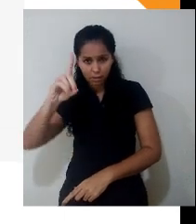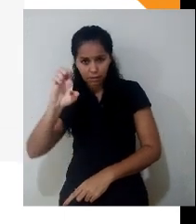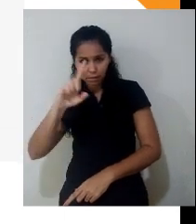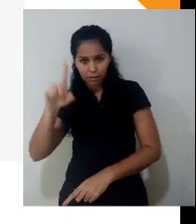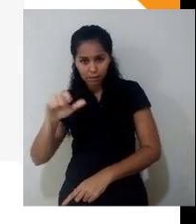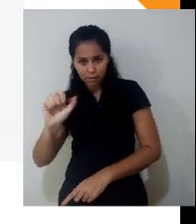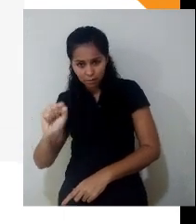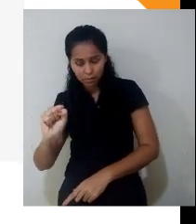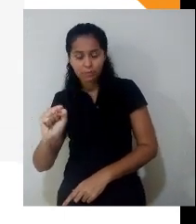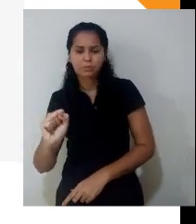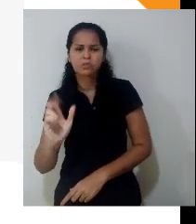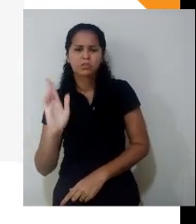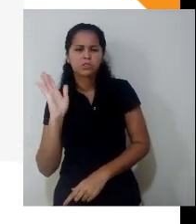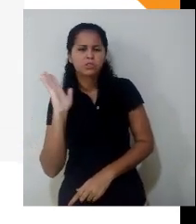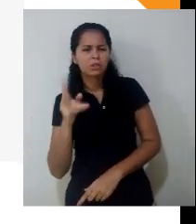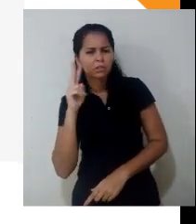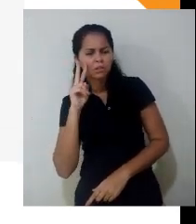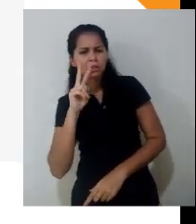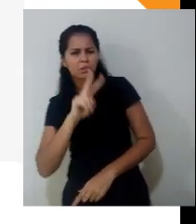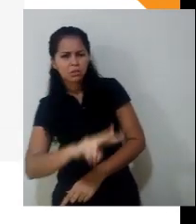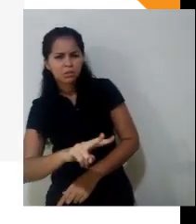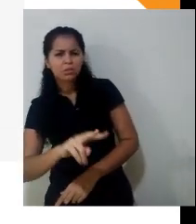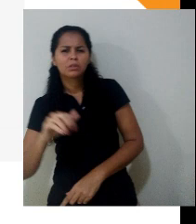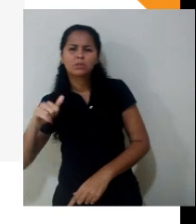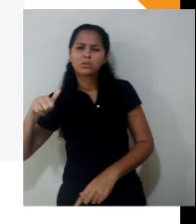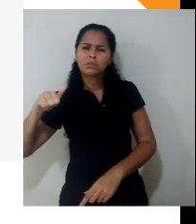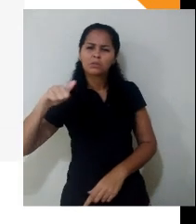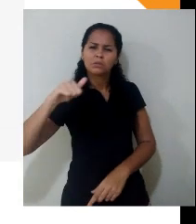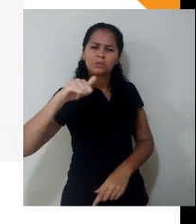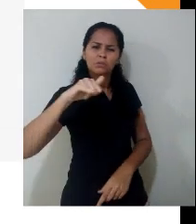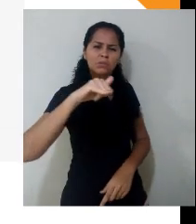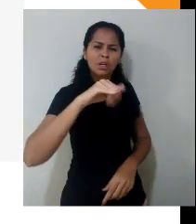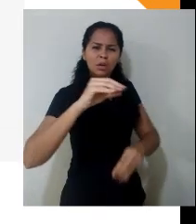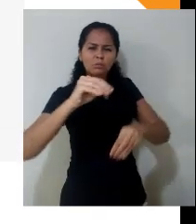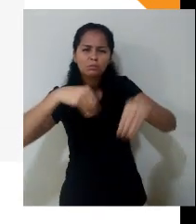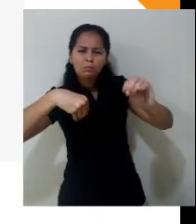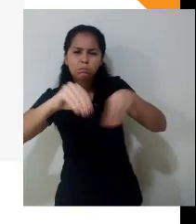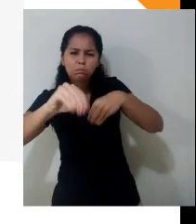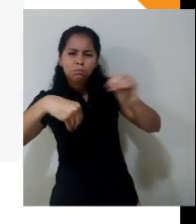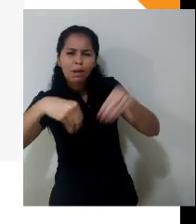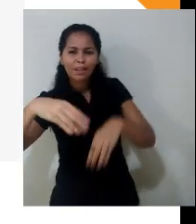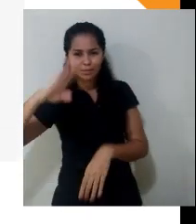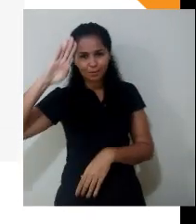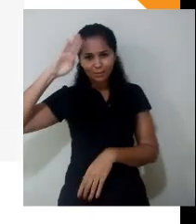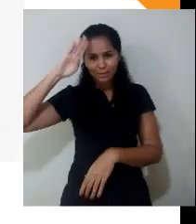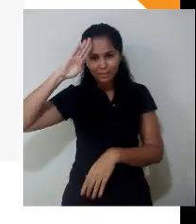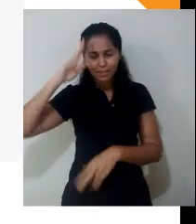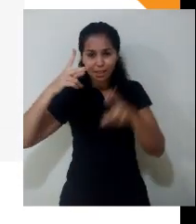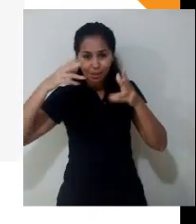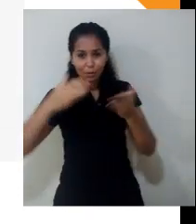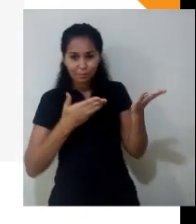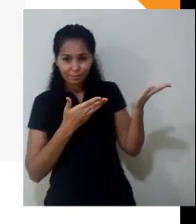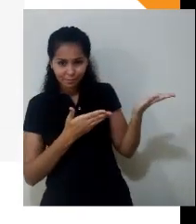devem ter visto alguma vez aqueles modelos em plástico de aviões militares como esse aqui, do caça